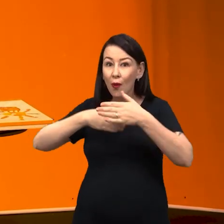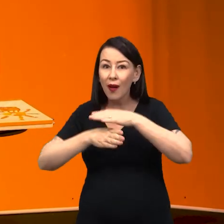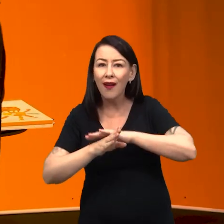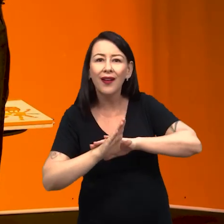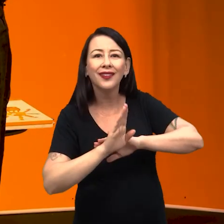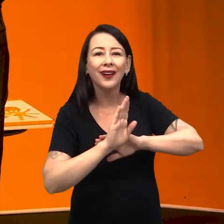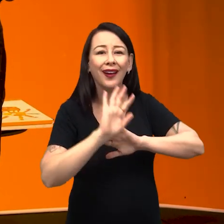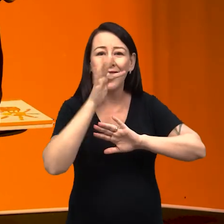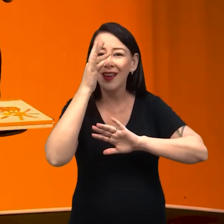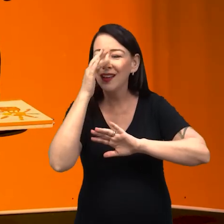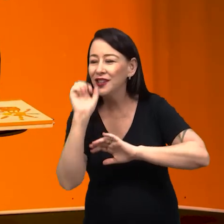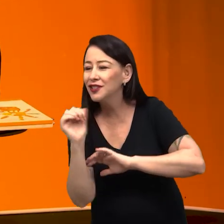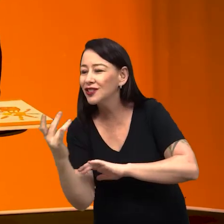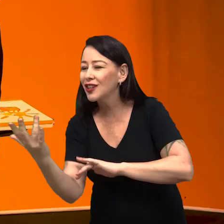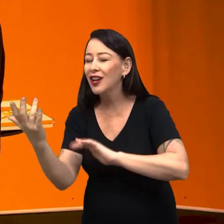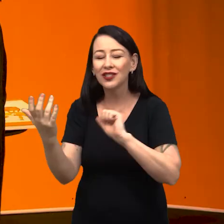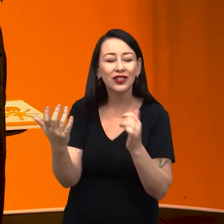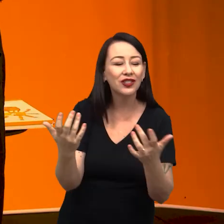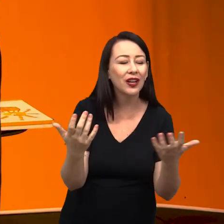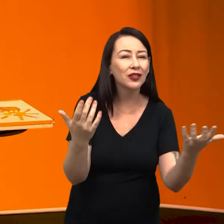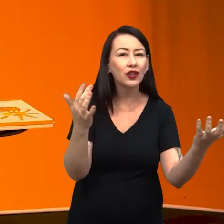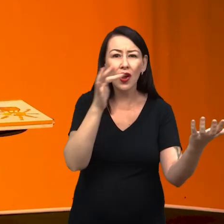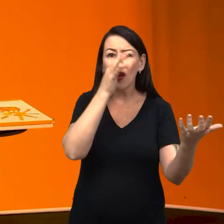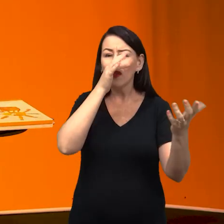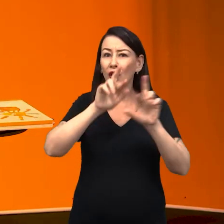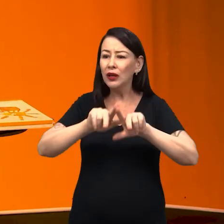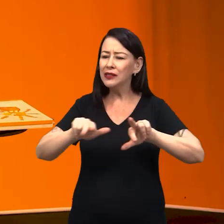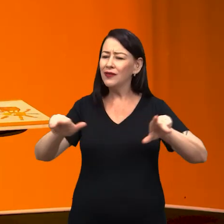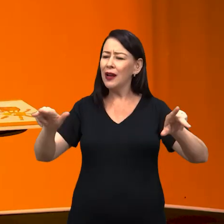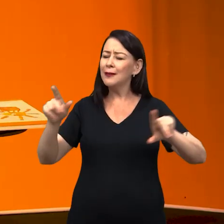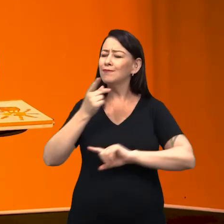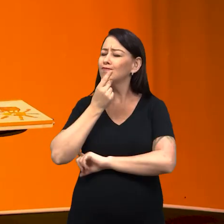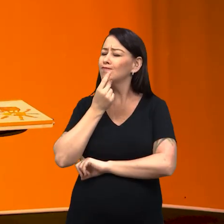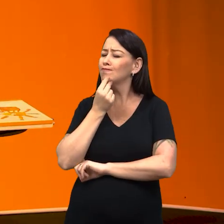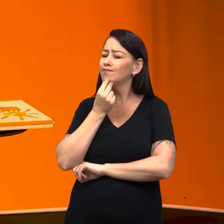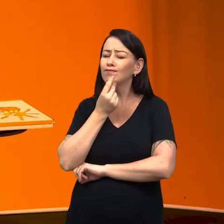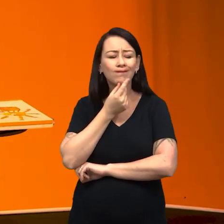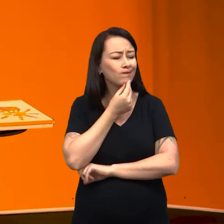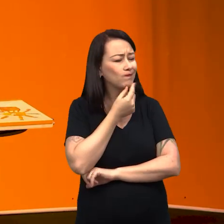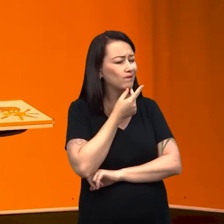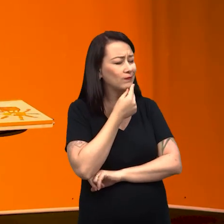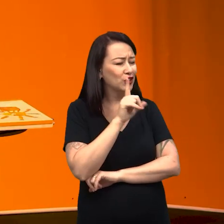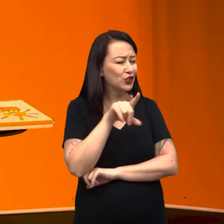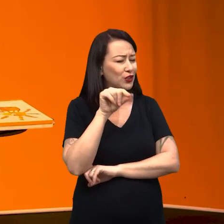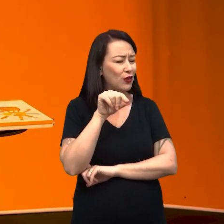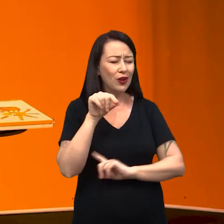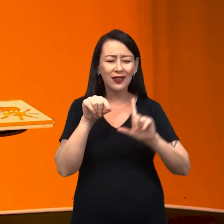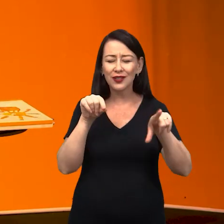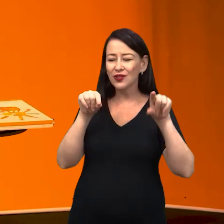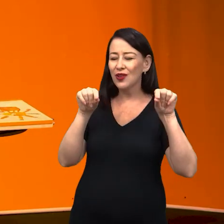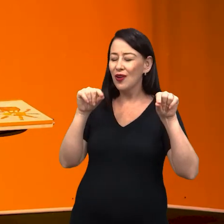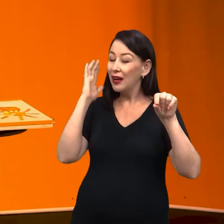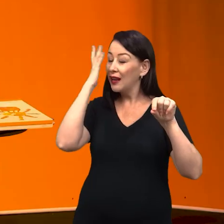Entrei no jardim das flores, não sei qual escolherei. Escolherei a que for